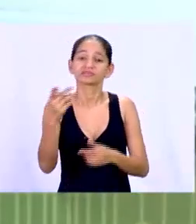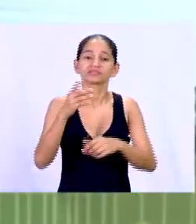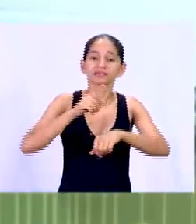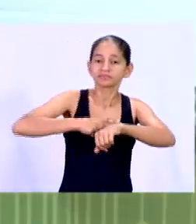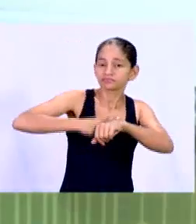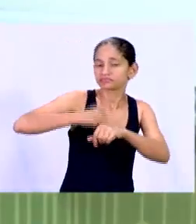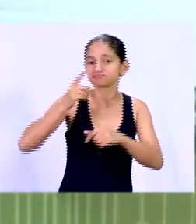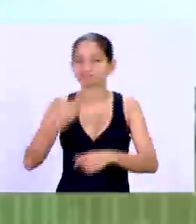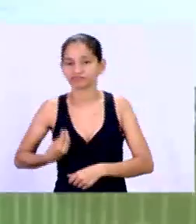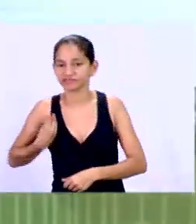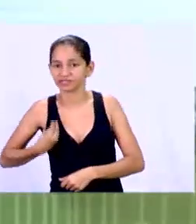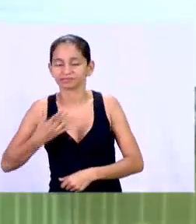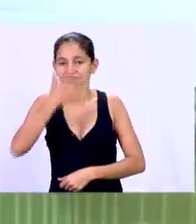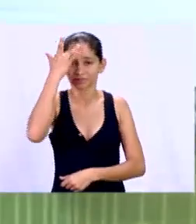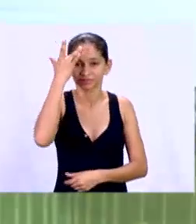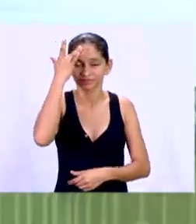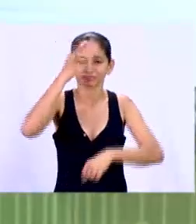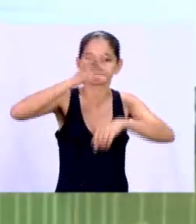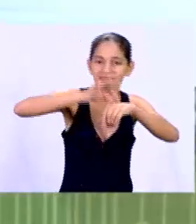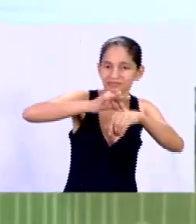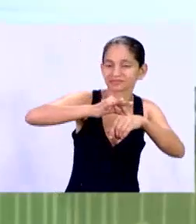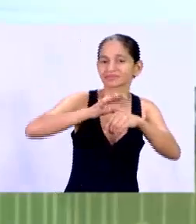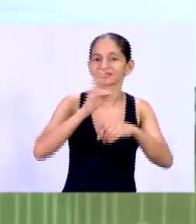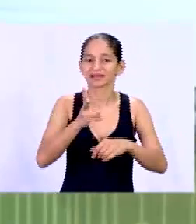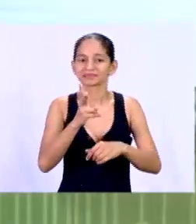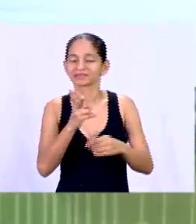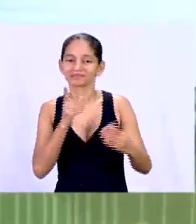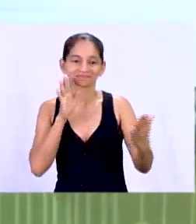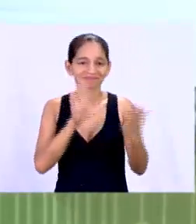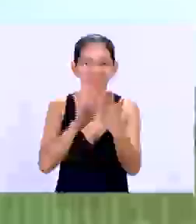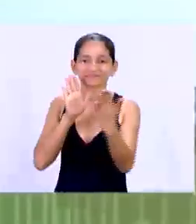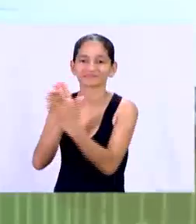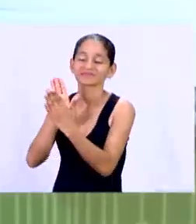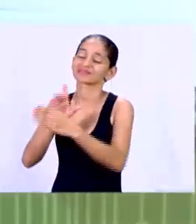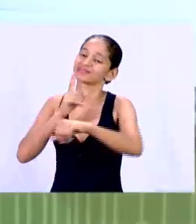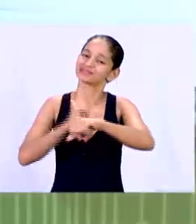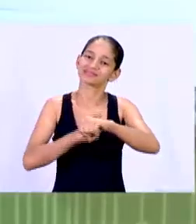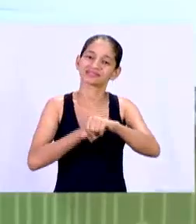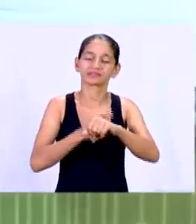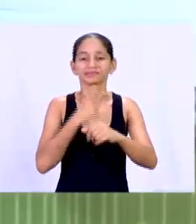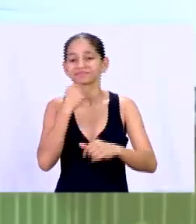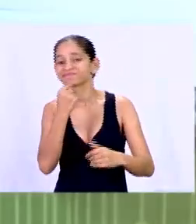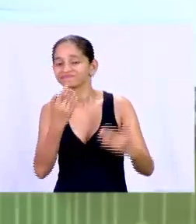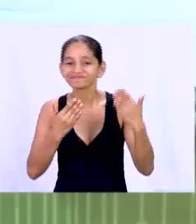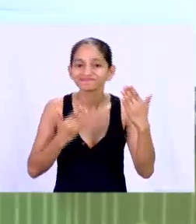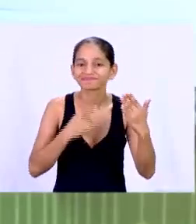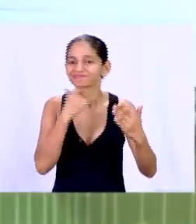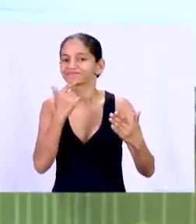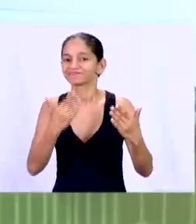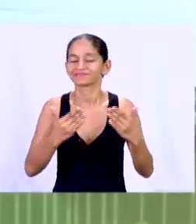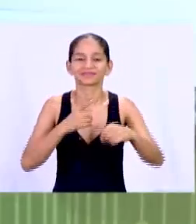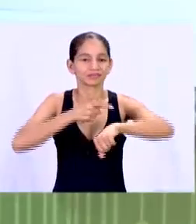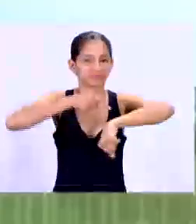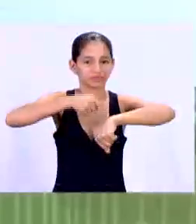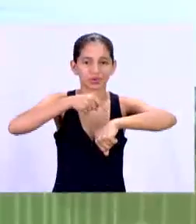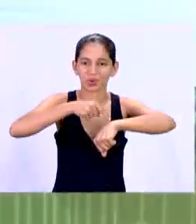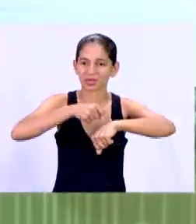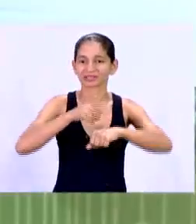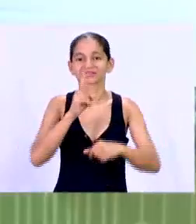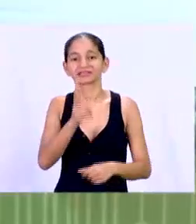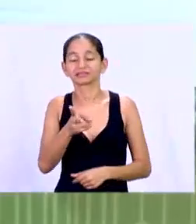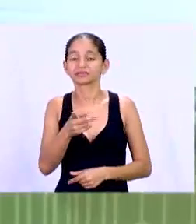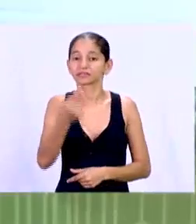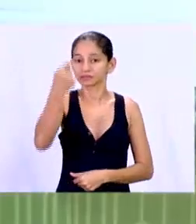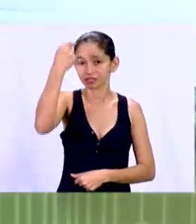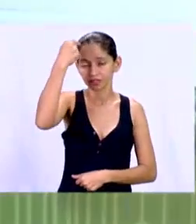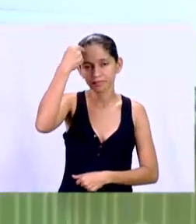tempo todo diante de um dilema ético. Sempre vai ser um dilema ético, né? Nas relações capitalistas, a gente